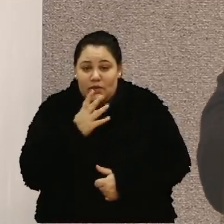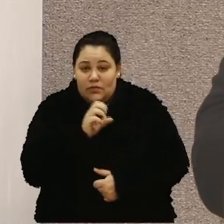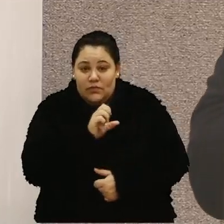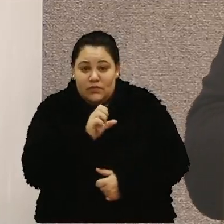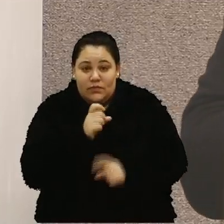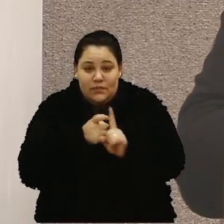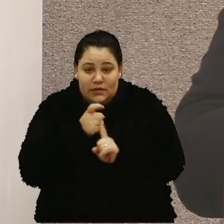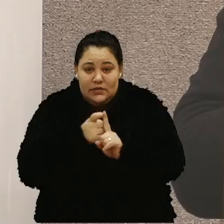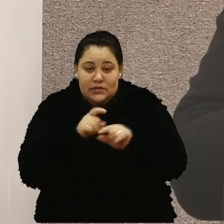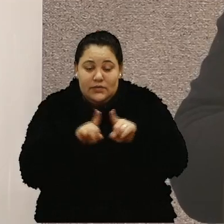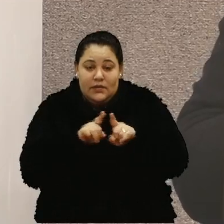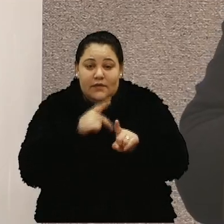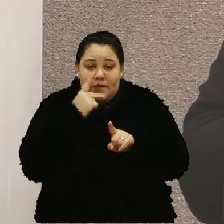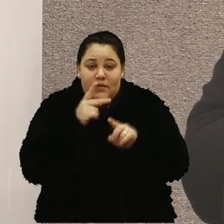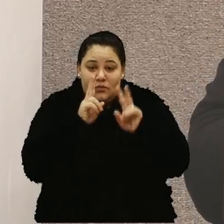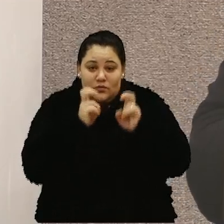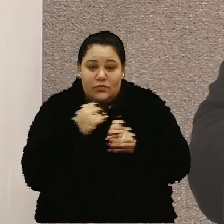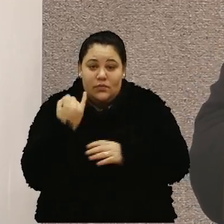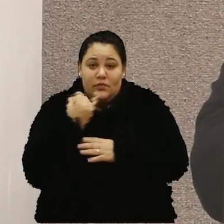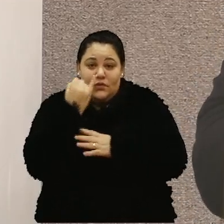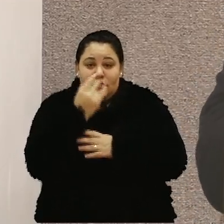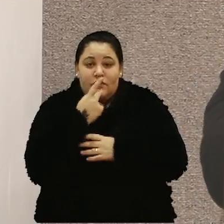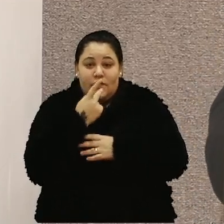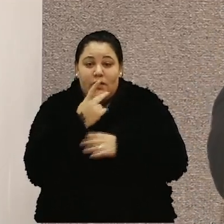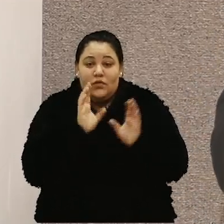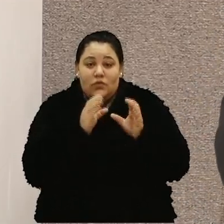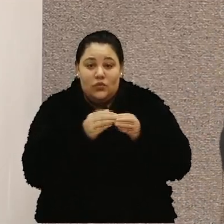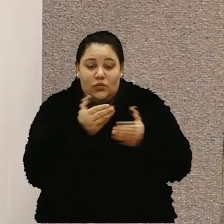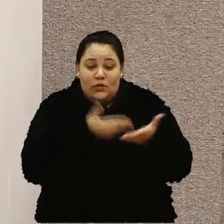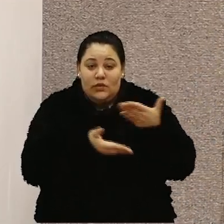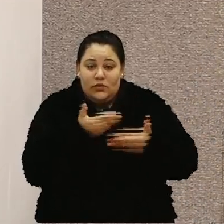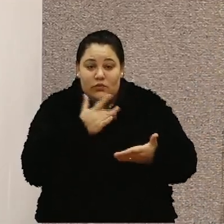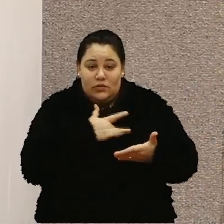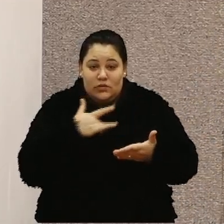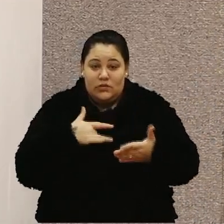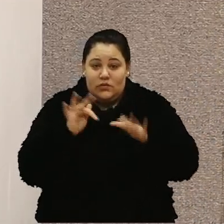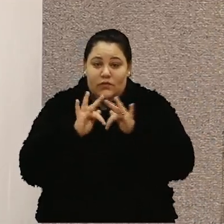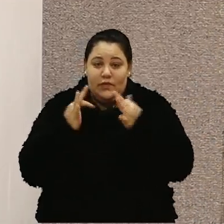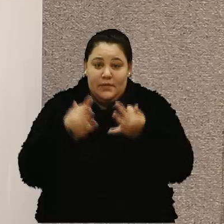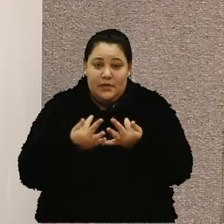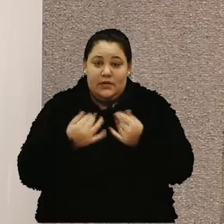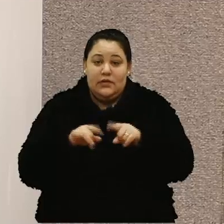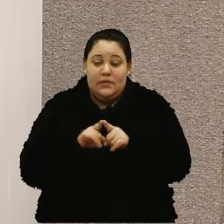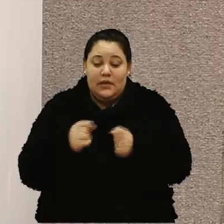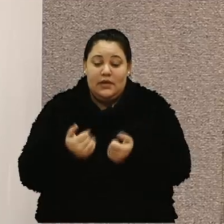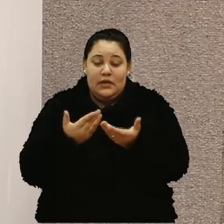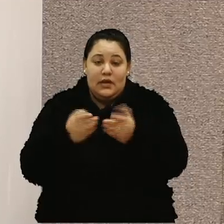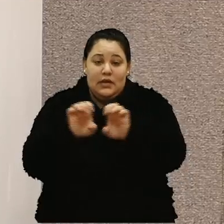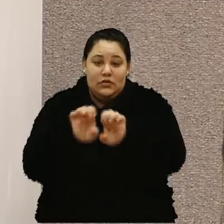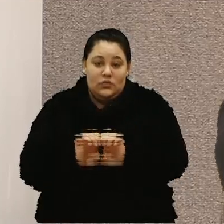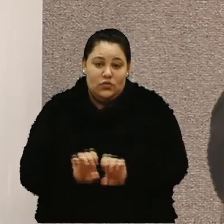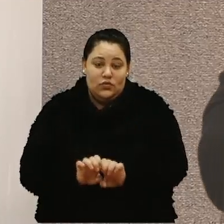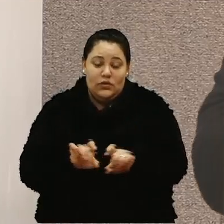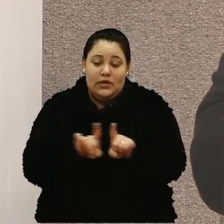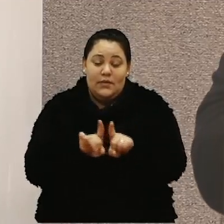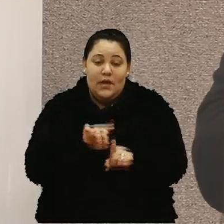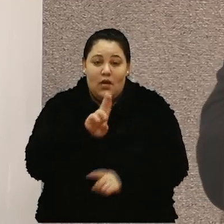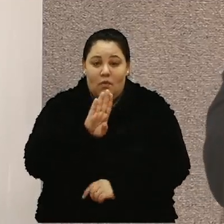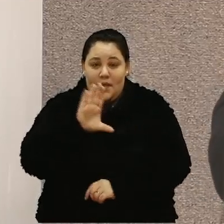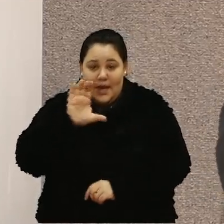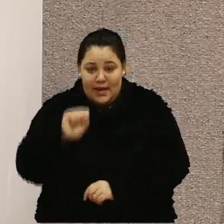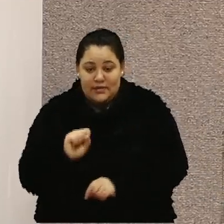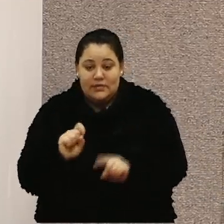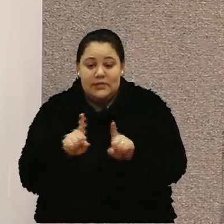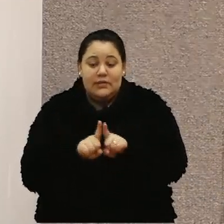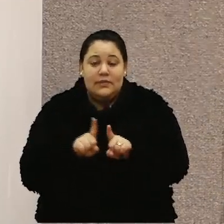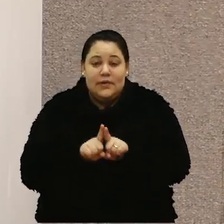cidade, e falamos sobre a importância de reforçar as equipes de atendimento à saúde da família, de dar estrutura também às UBSs, né, e